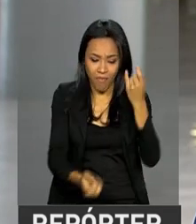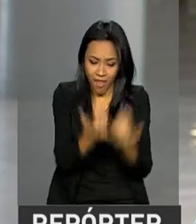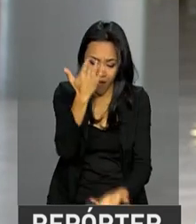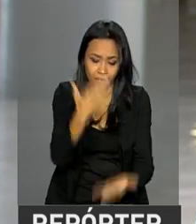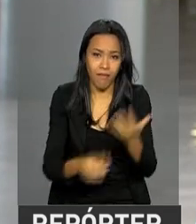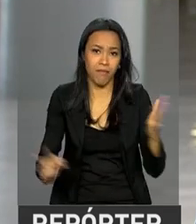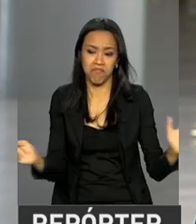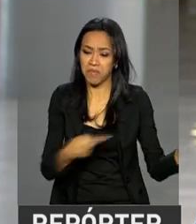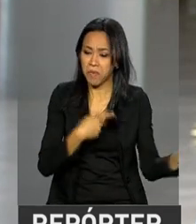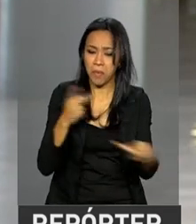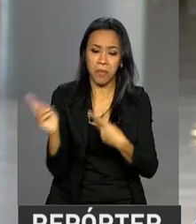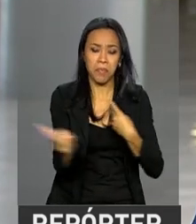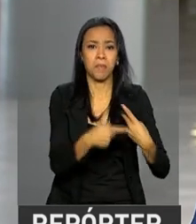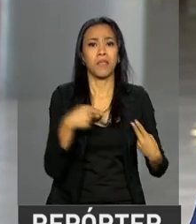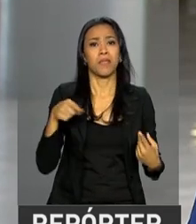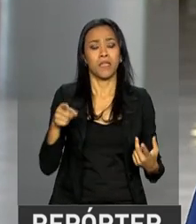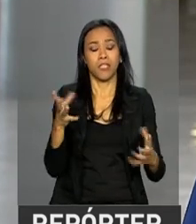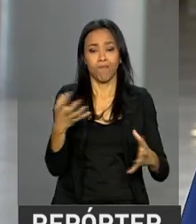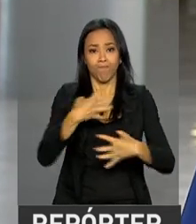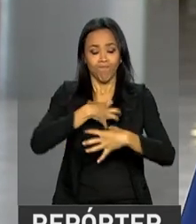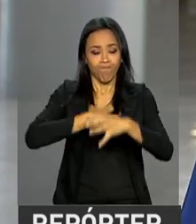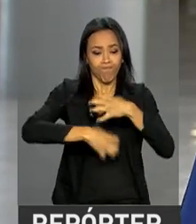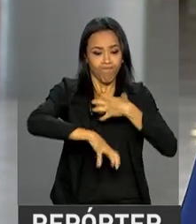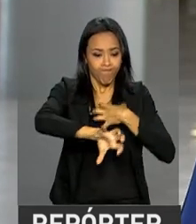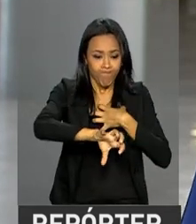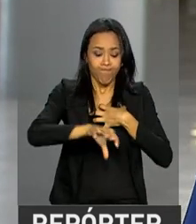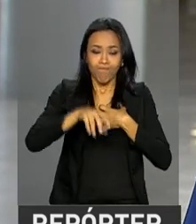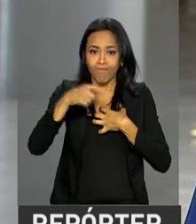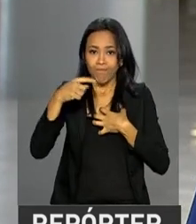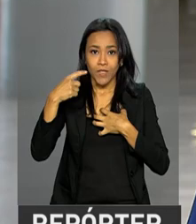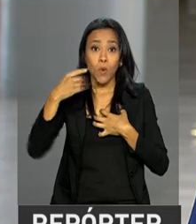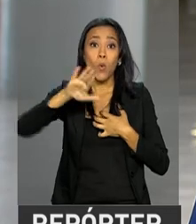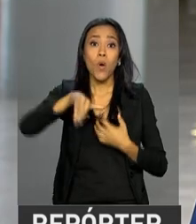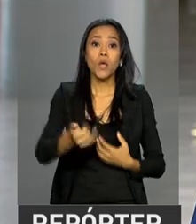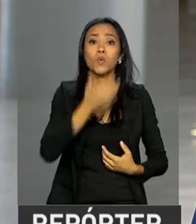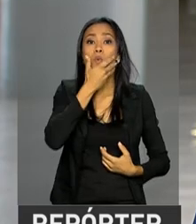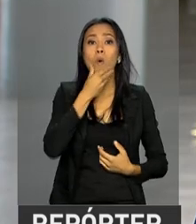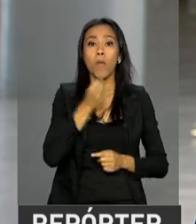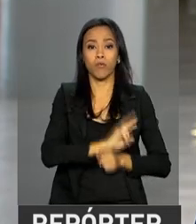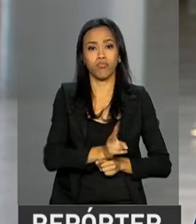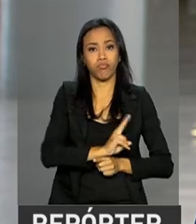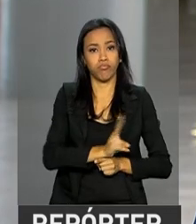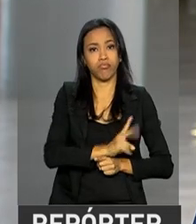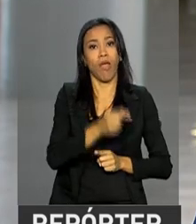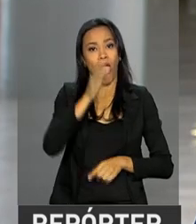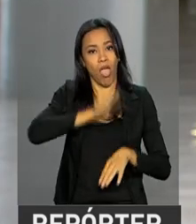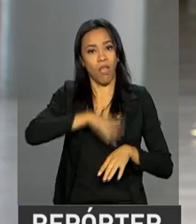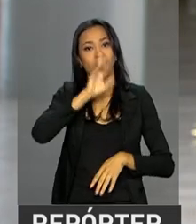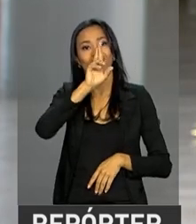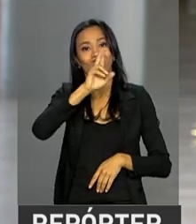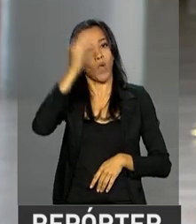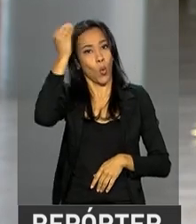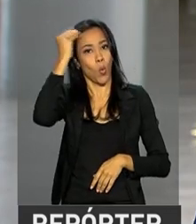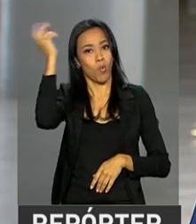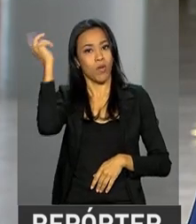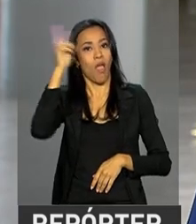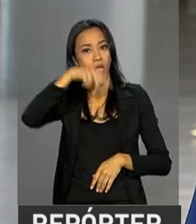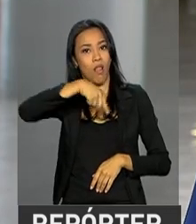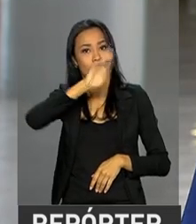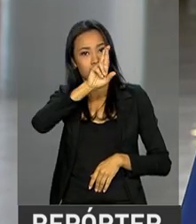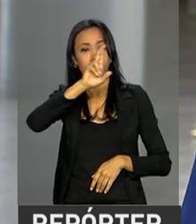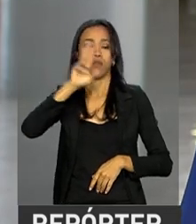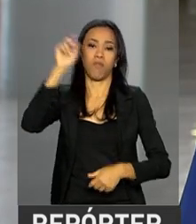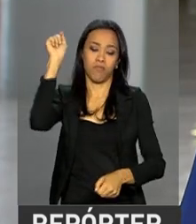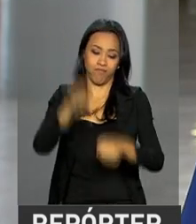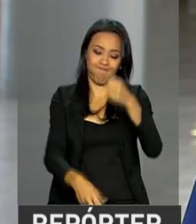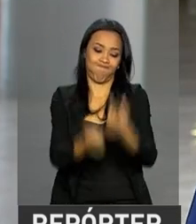que comoveu o país quando o vigilante damião dos santos provocou um incêndio na creche em janaúba